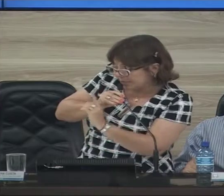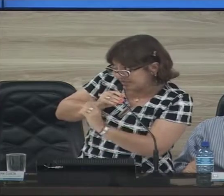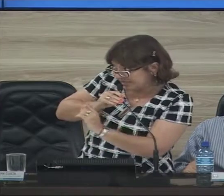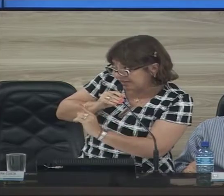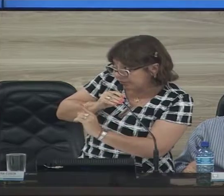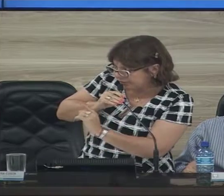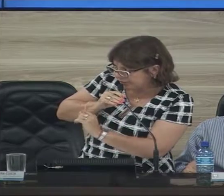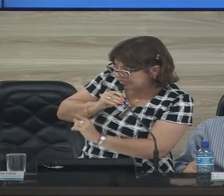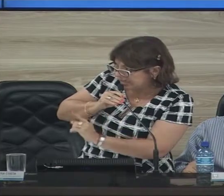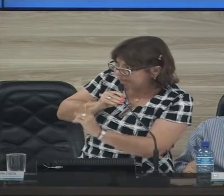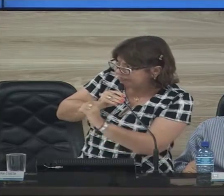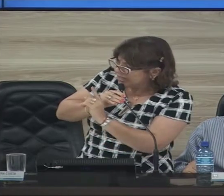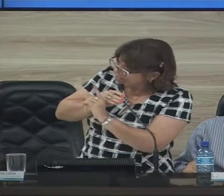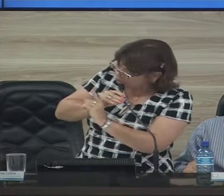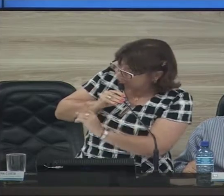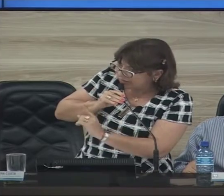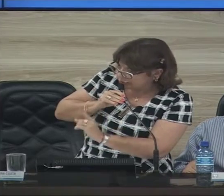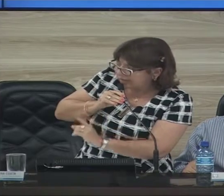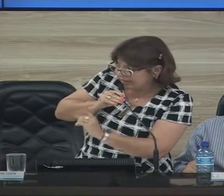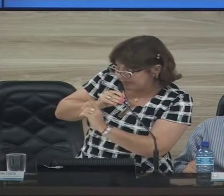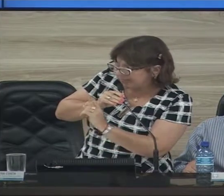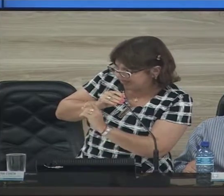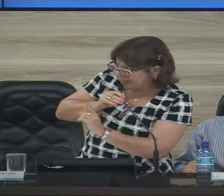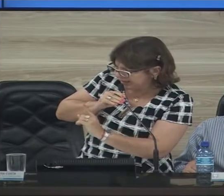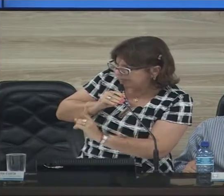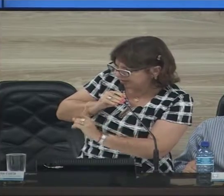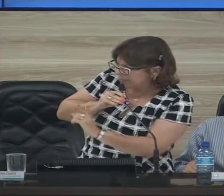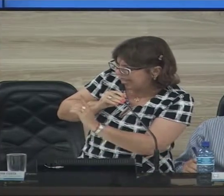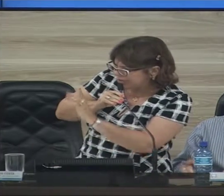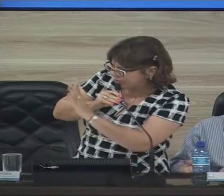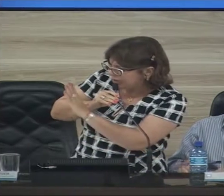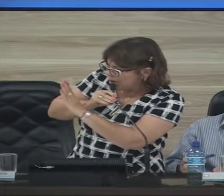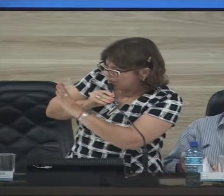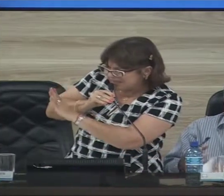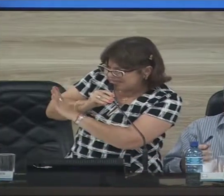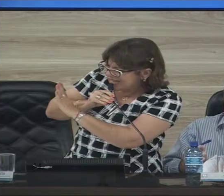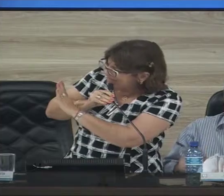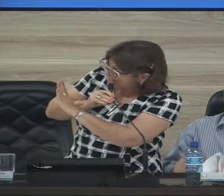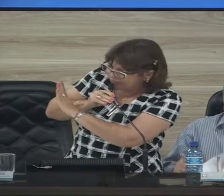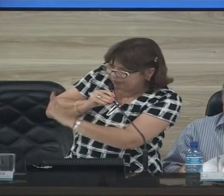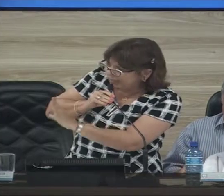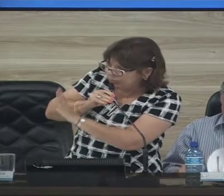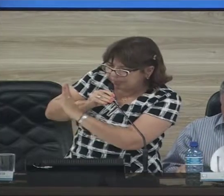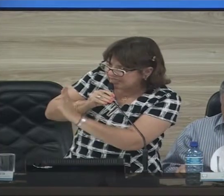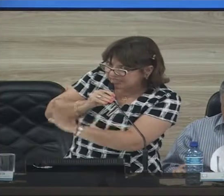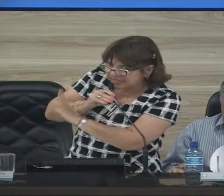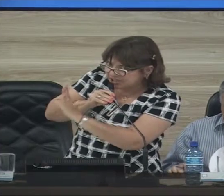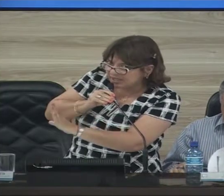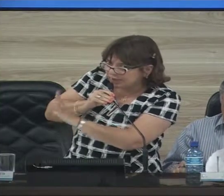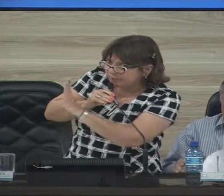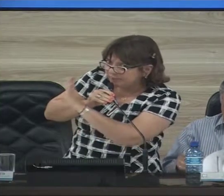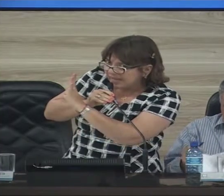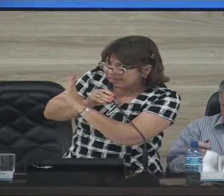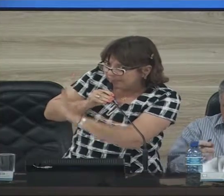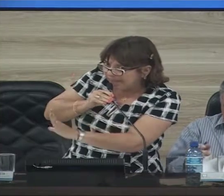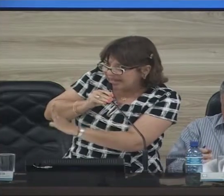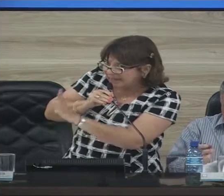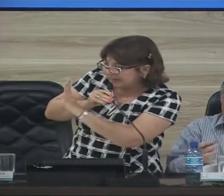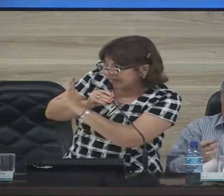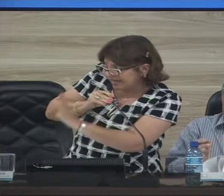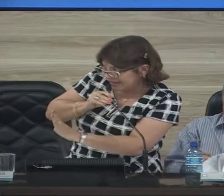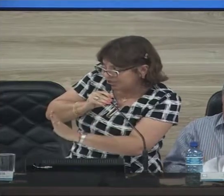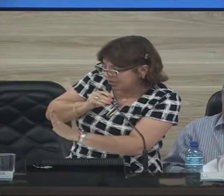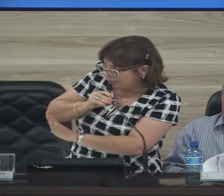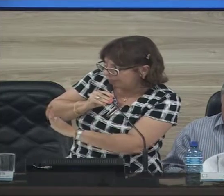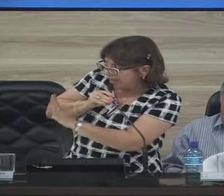sou complacente com você, sou católica praticante, também acho, mas nem levando por essa questão da